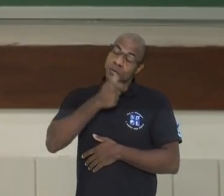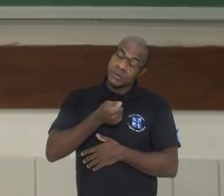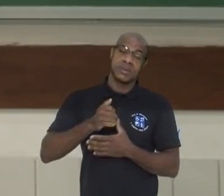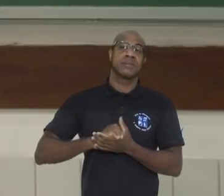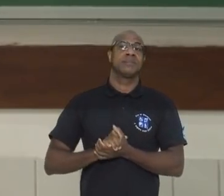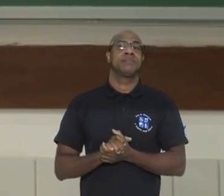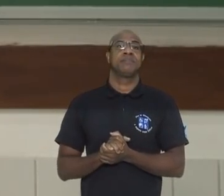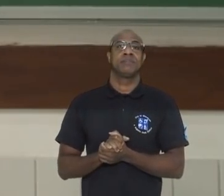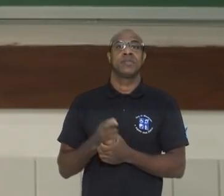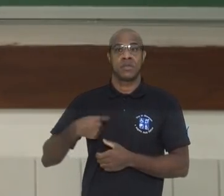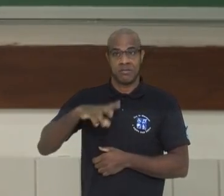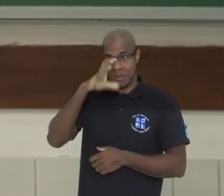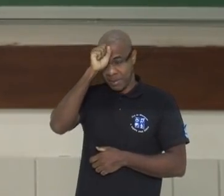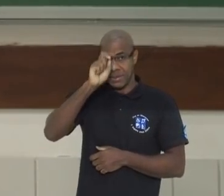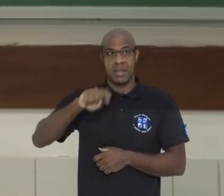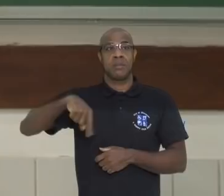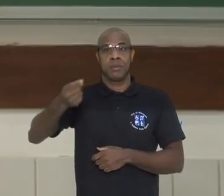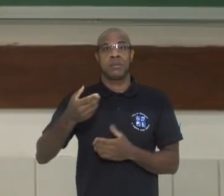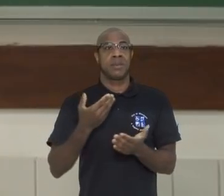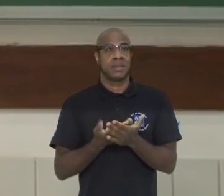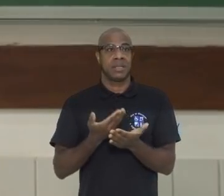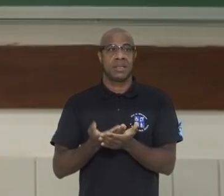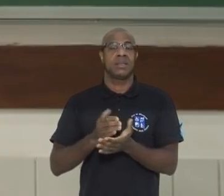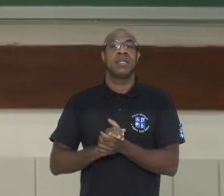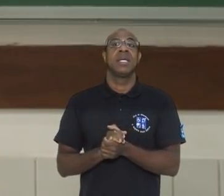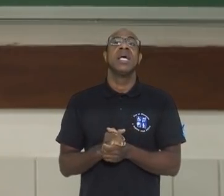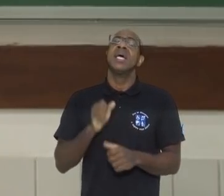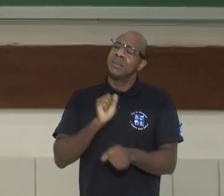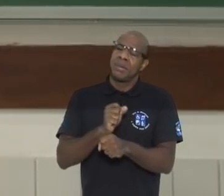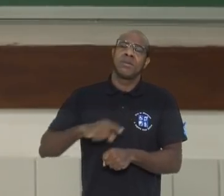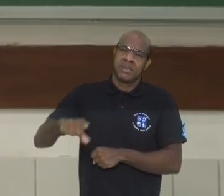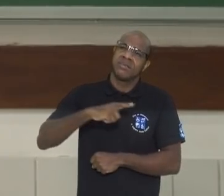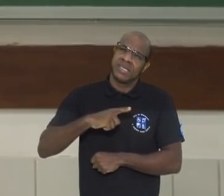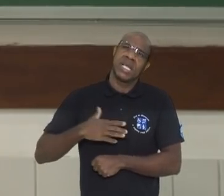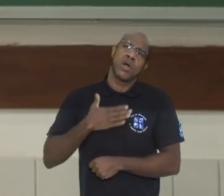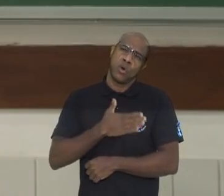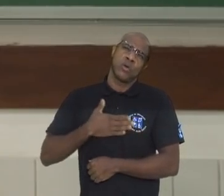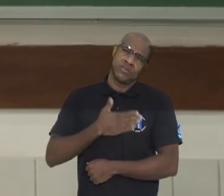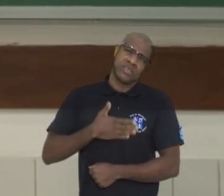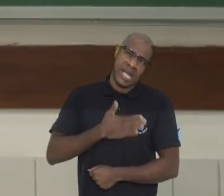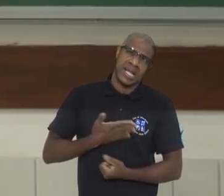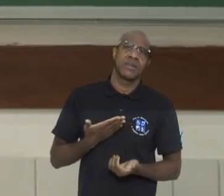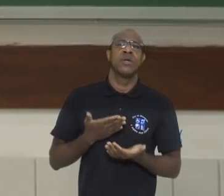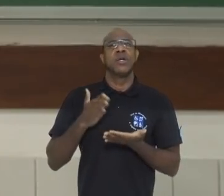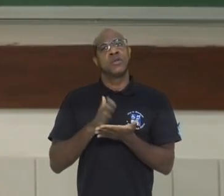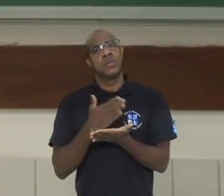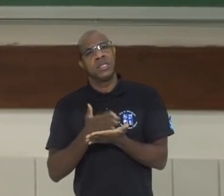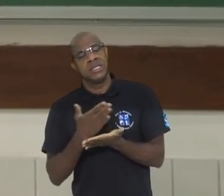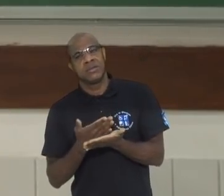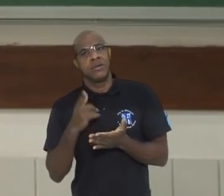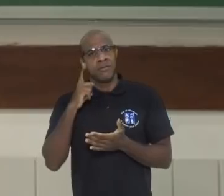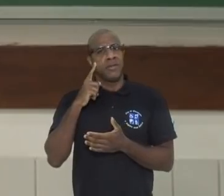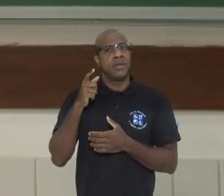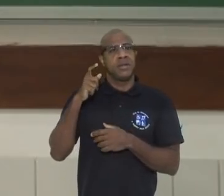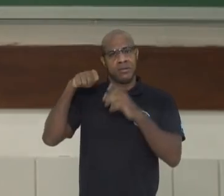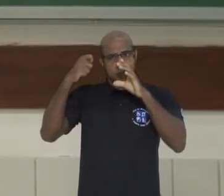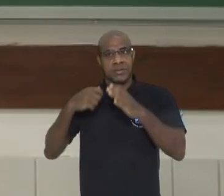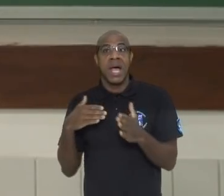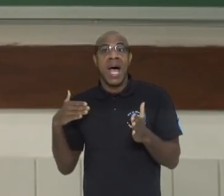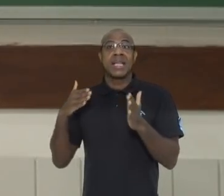próximas aulas. Espero que vocês tenham gostado de conhecer esse livro, de ver o vídeo, e